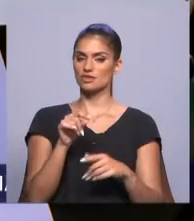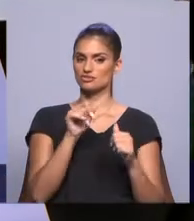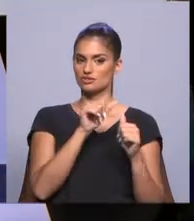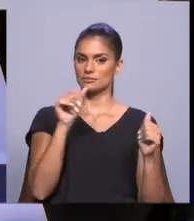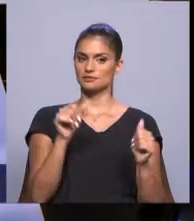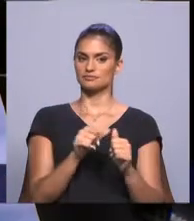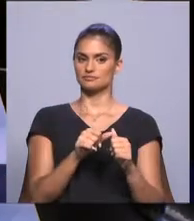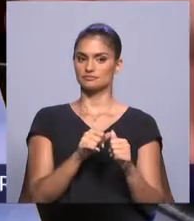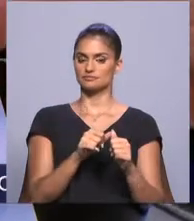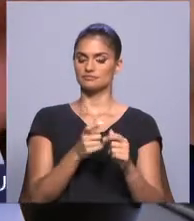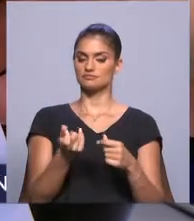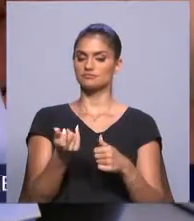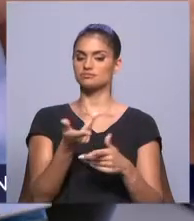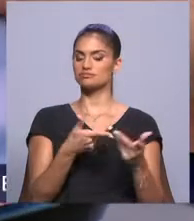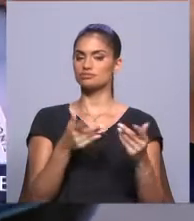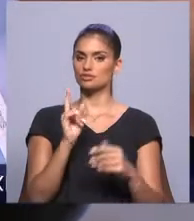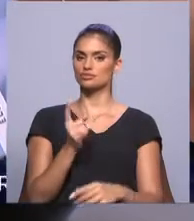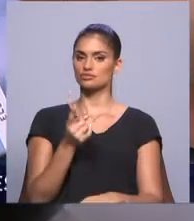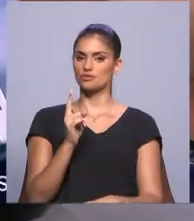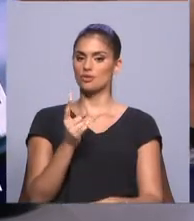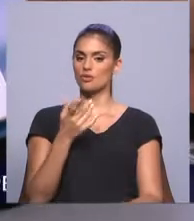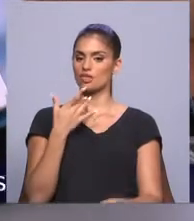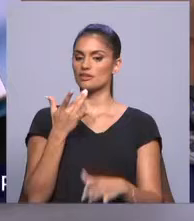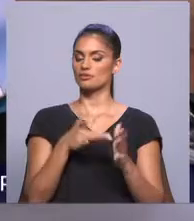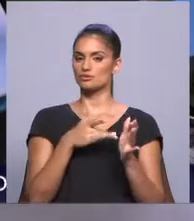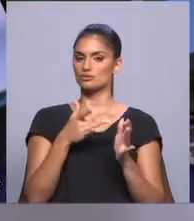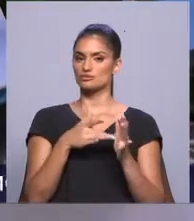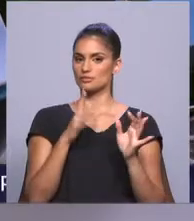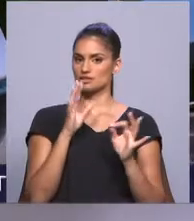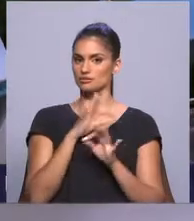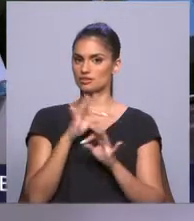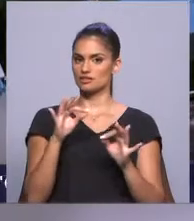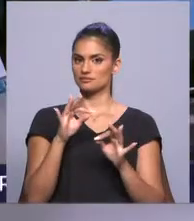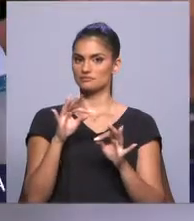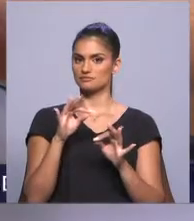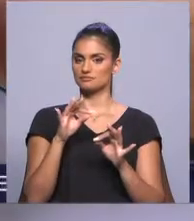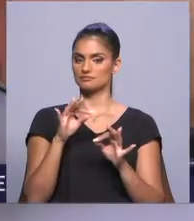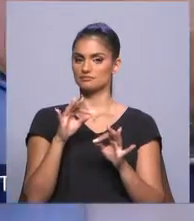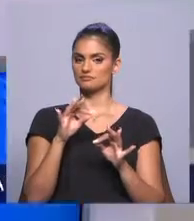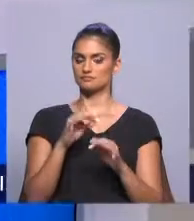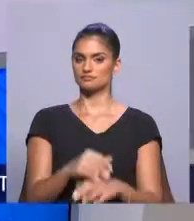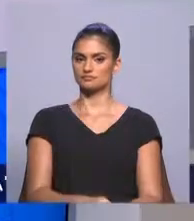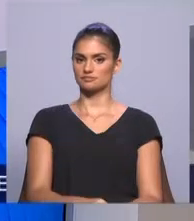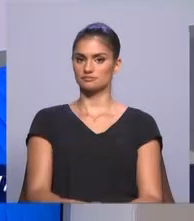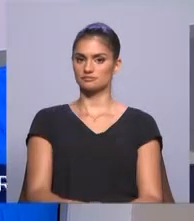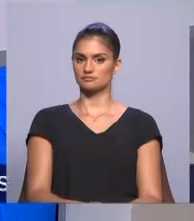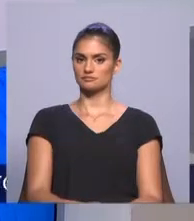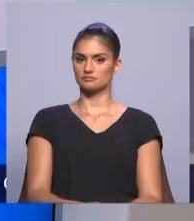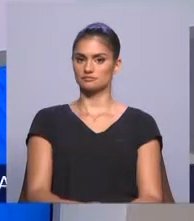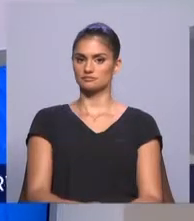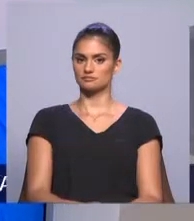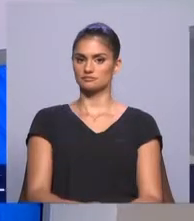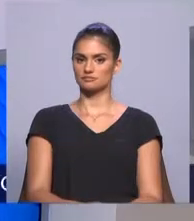sistema capitalista. E, portanto, é um livro absolutamente extraordinário, desconcertante, com